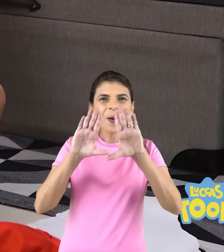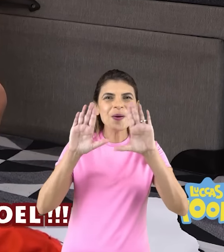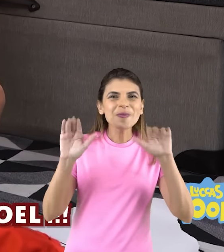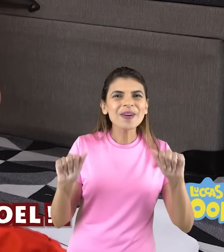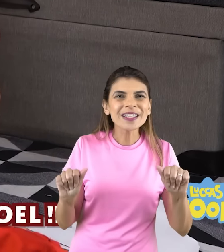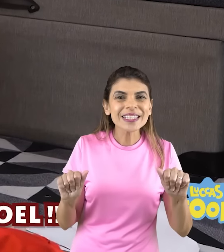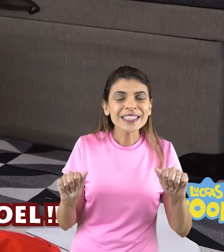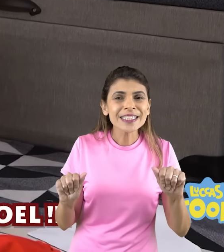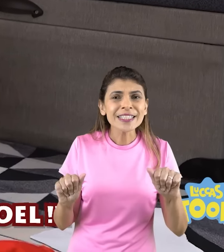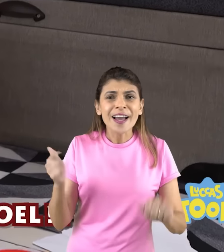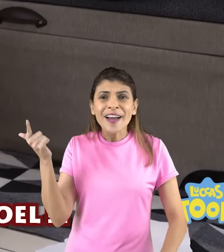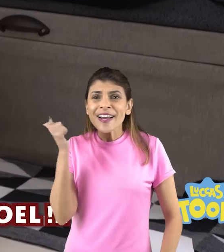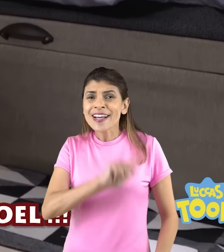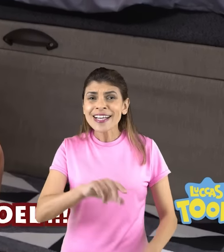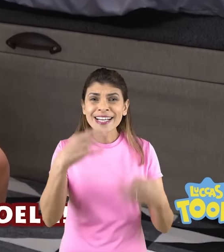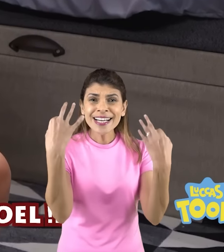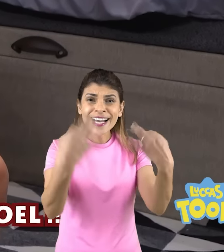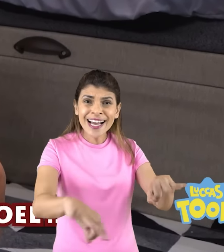Wilma!